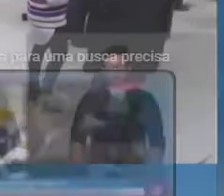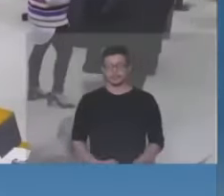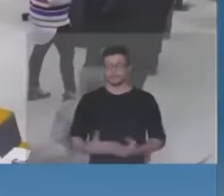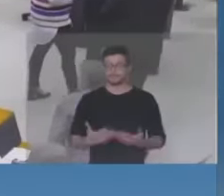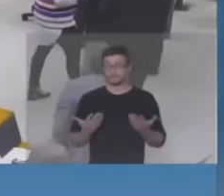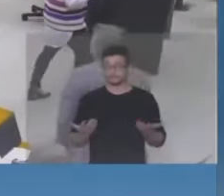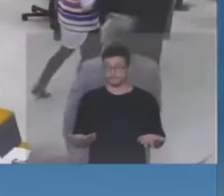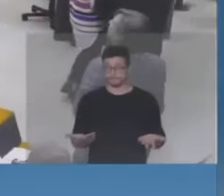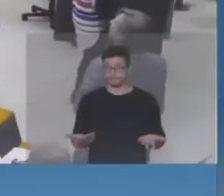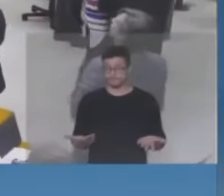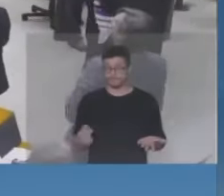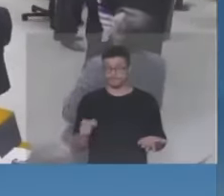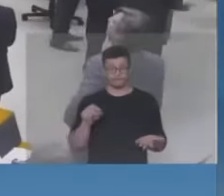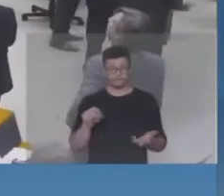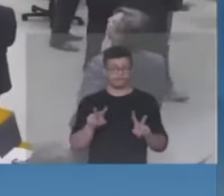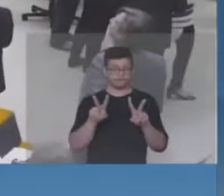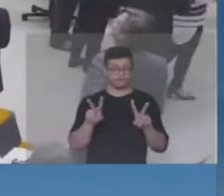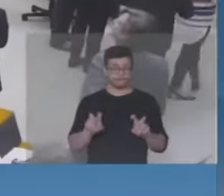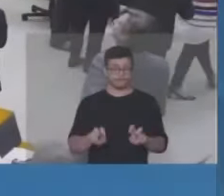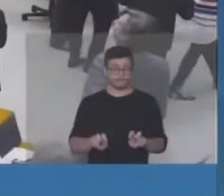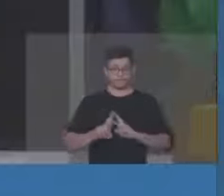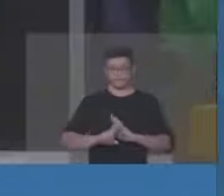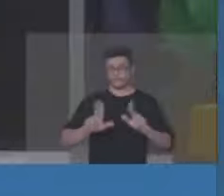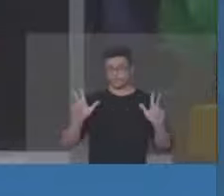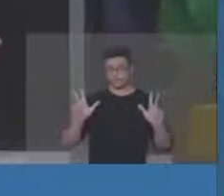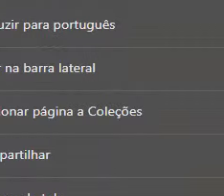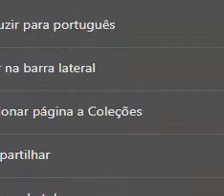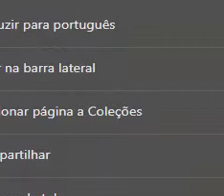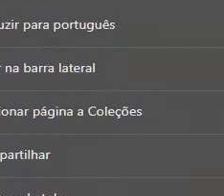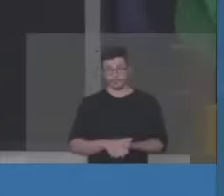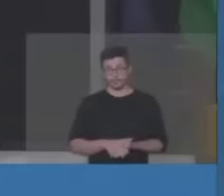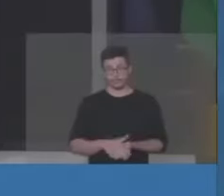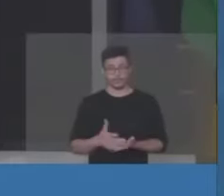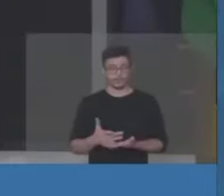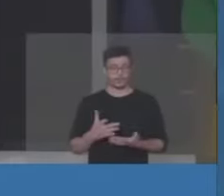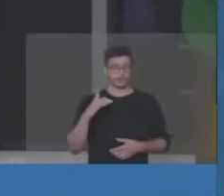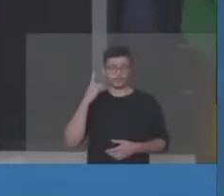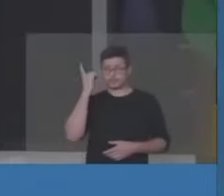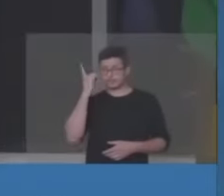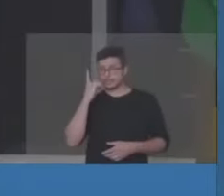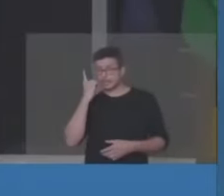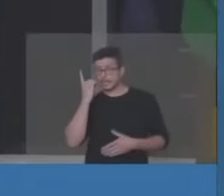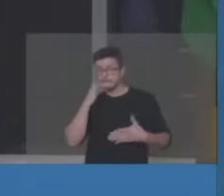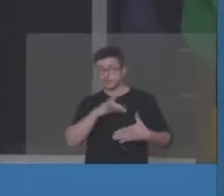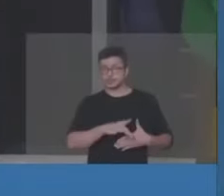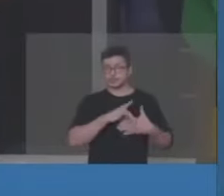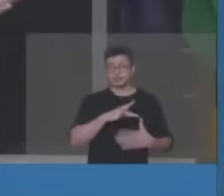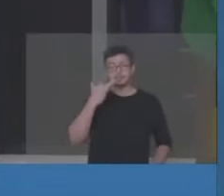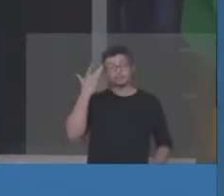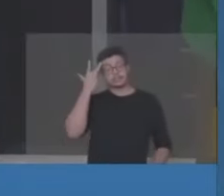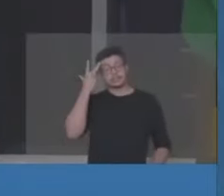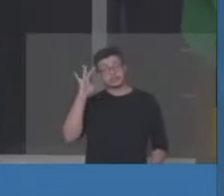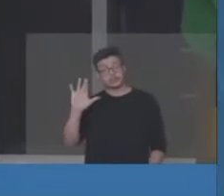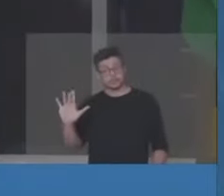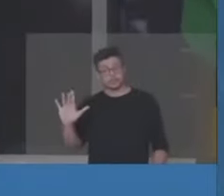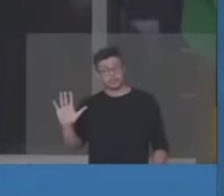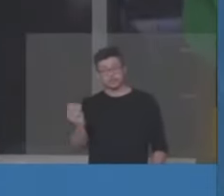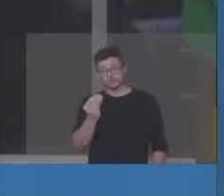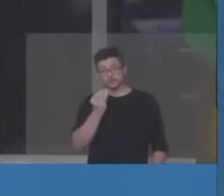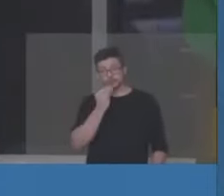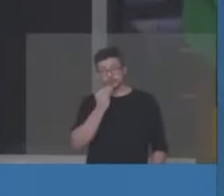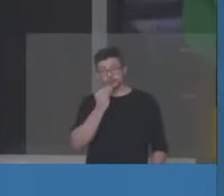Primeiro registrar aqui que é um extra-pauta. Ninguém dos deputados, nem os líderes aqui, sabiam dessa previsibilidade que deveria